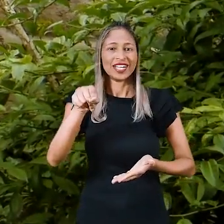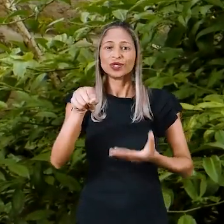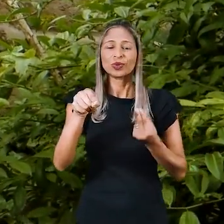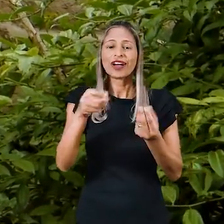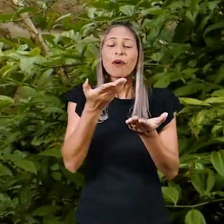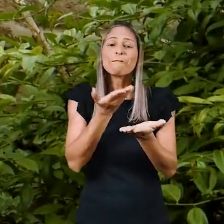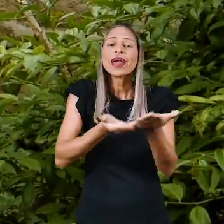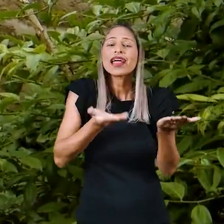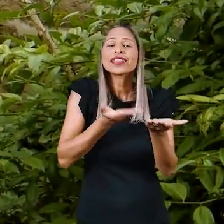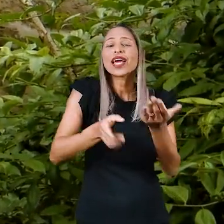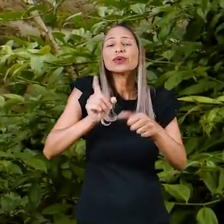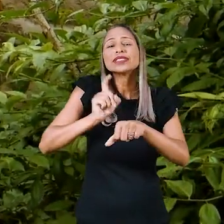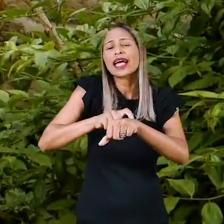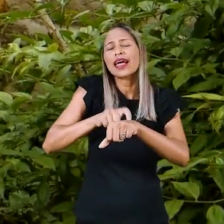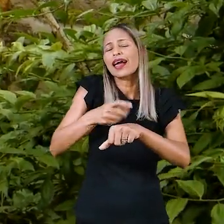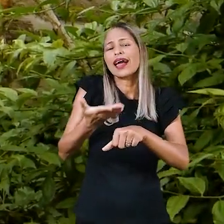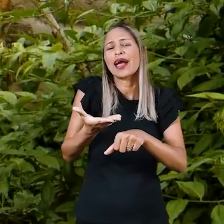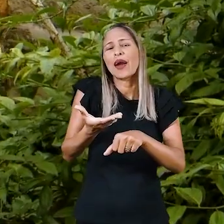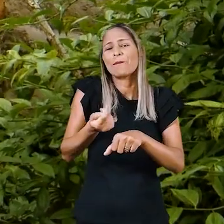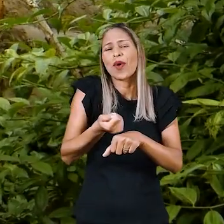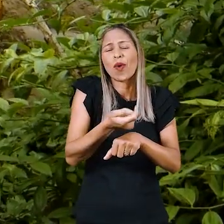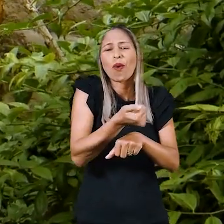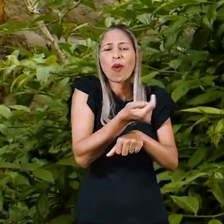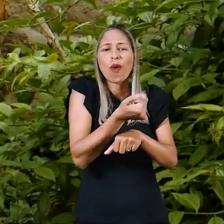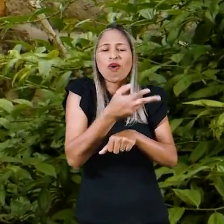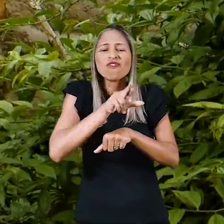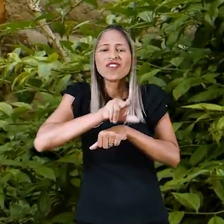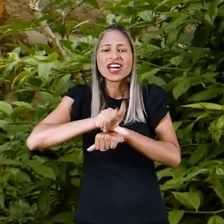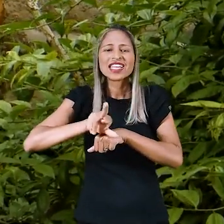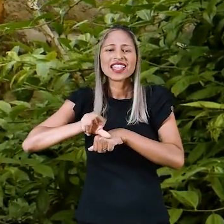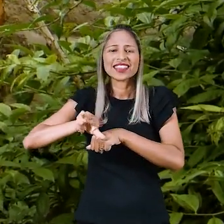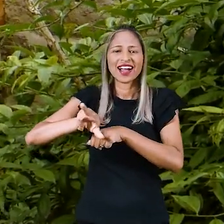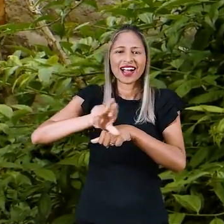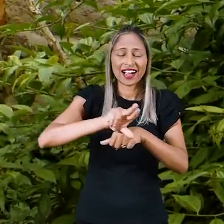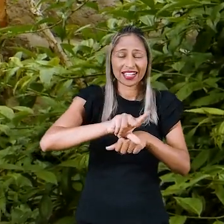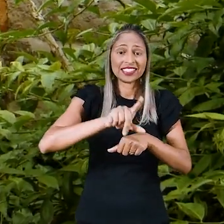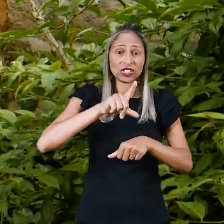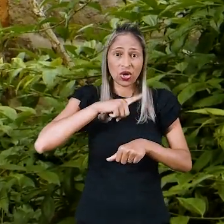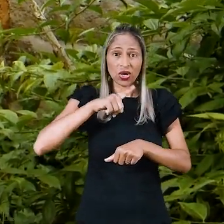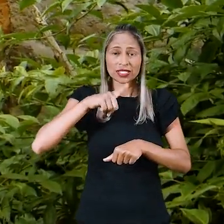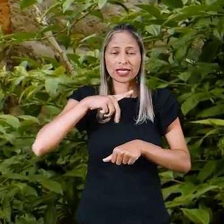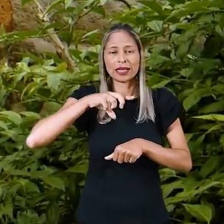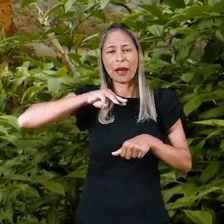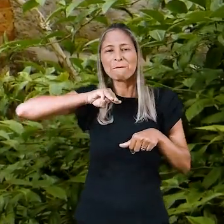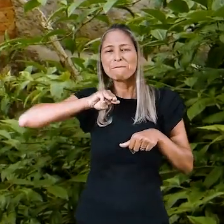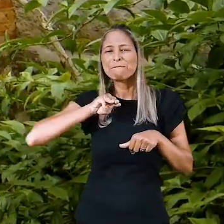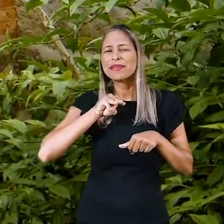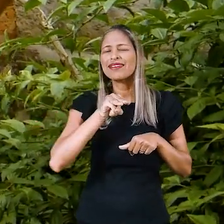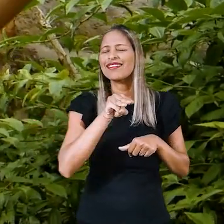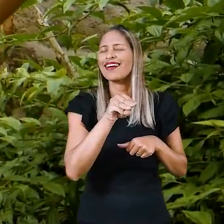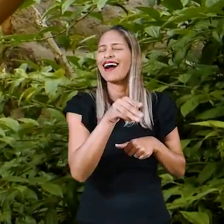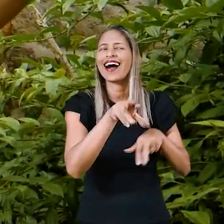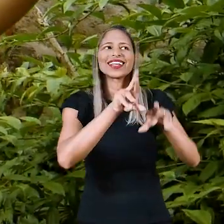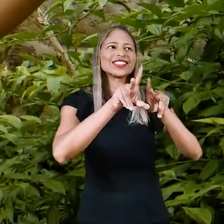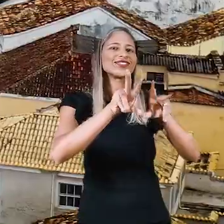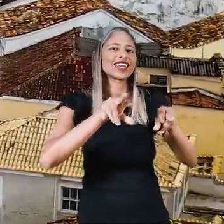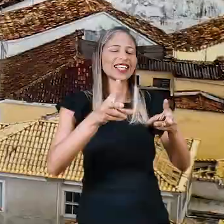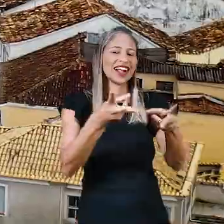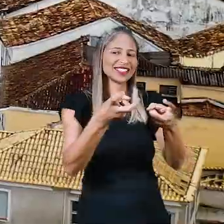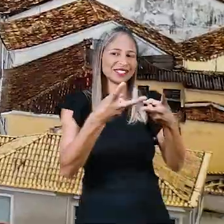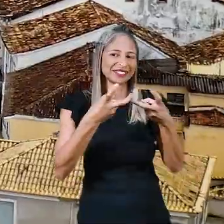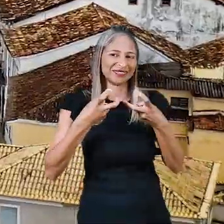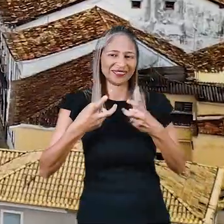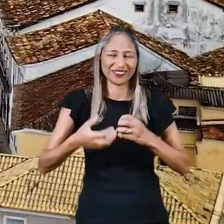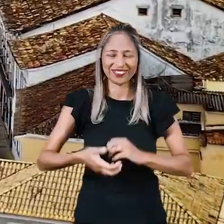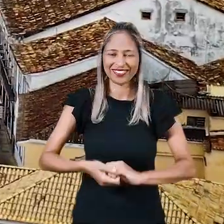não estava perdendo tempo com pouquíssimas variedades. A gente tem milhares de variedades para